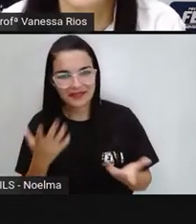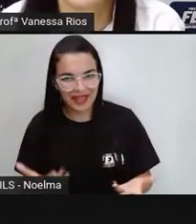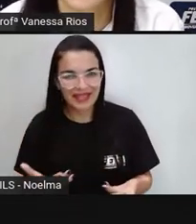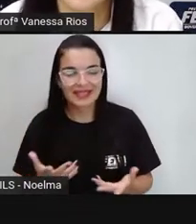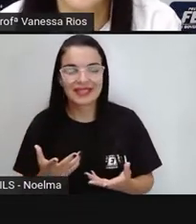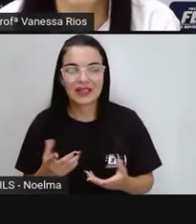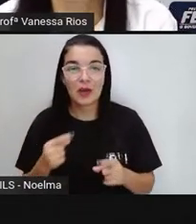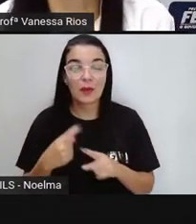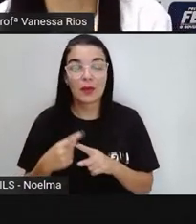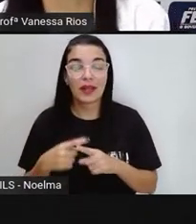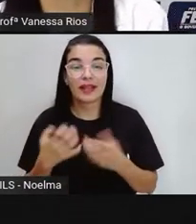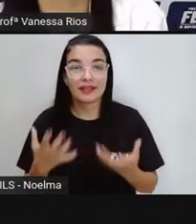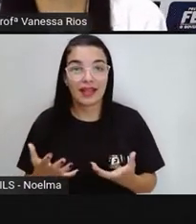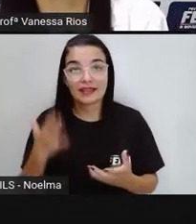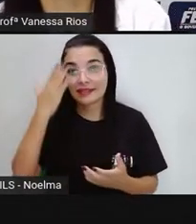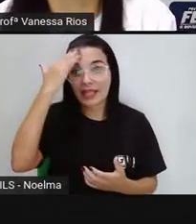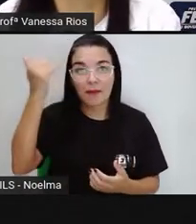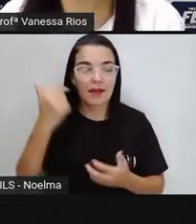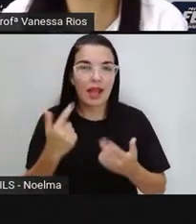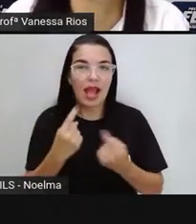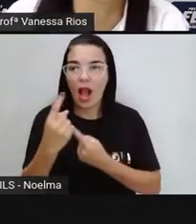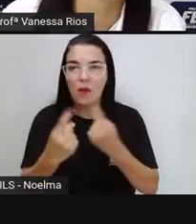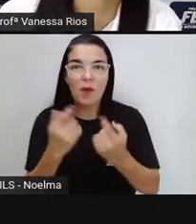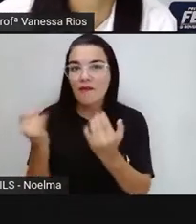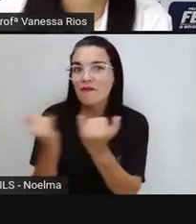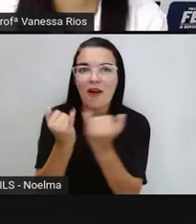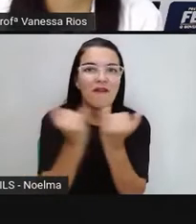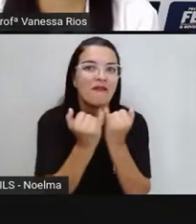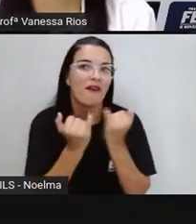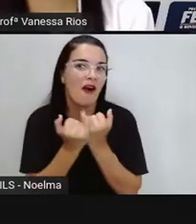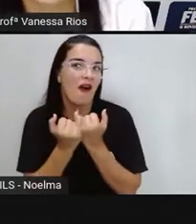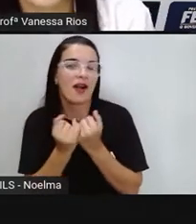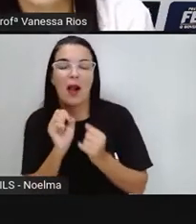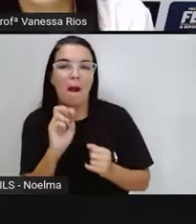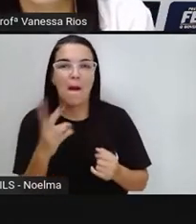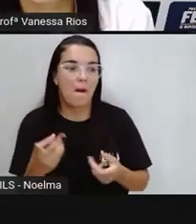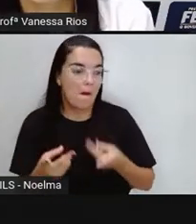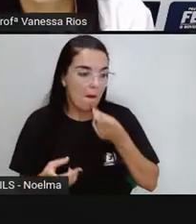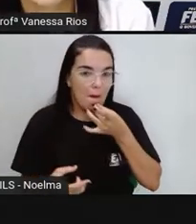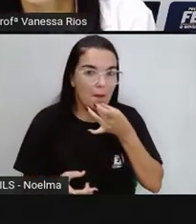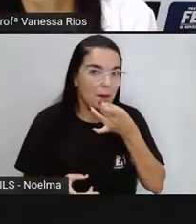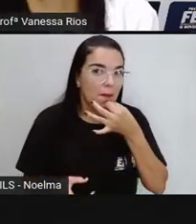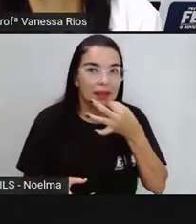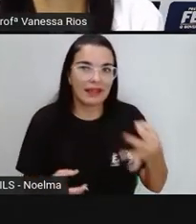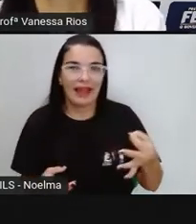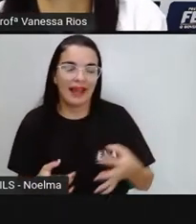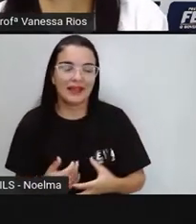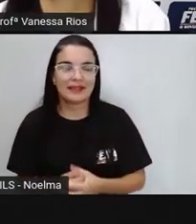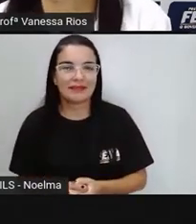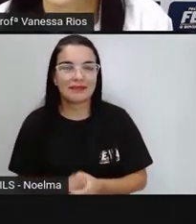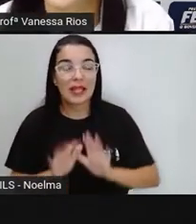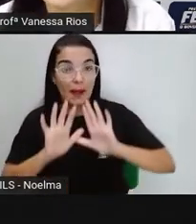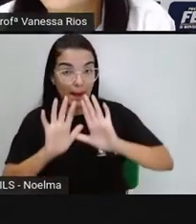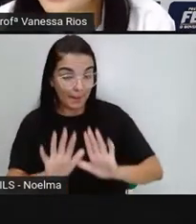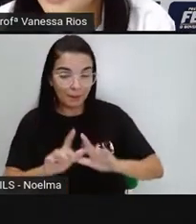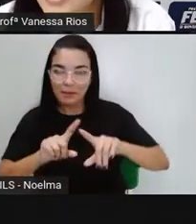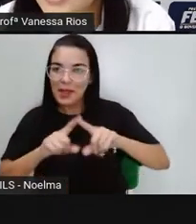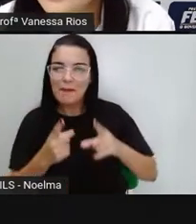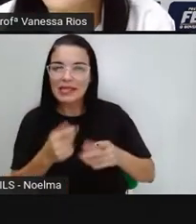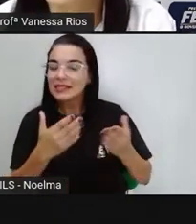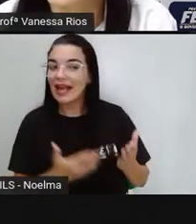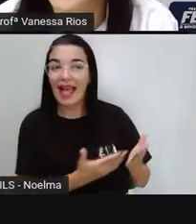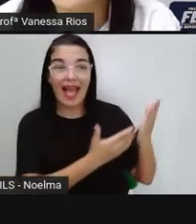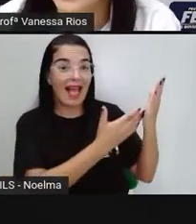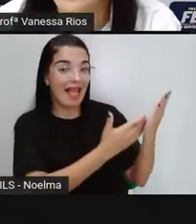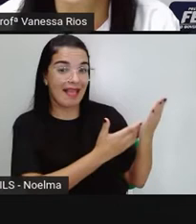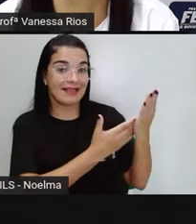vezes se expressam quando quer saber aí de uma fofoca, de um comentário. Mas não é desse tipo de resenha aí